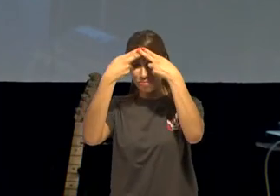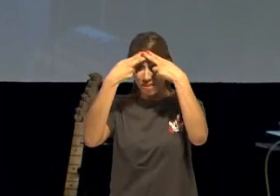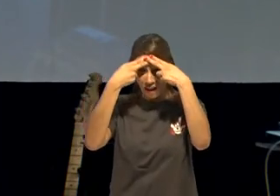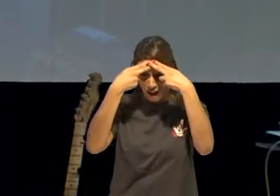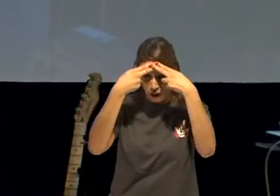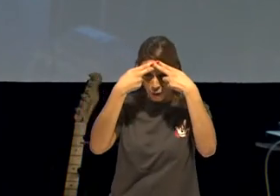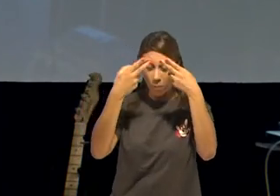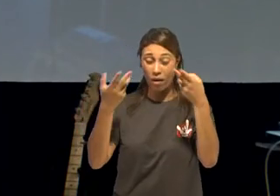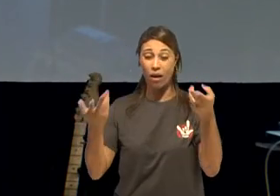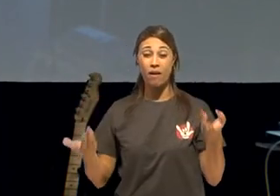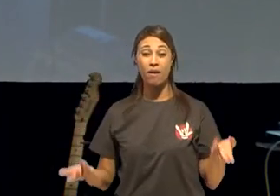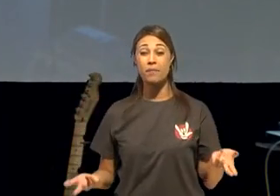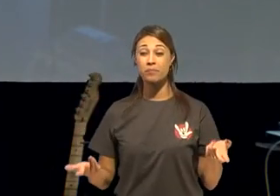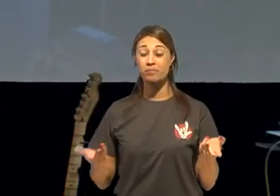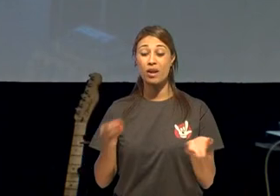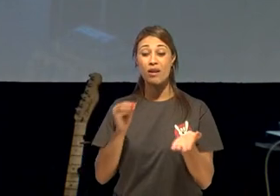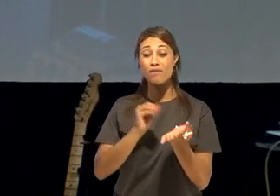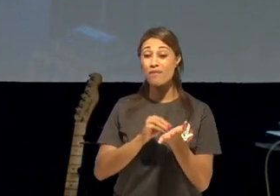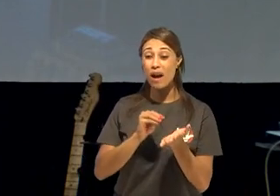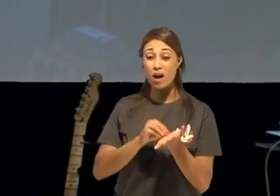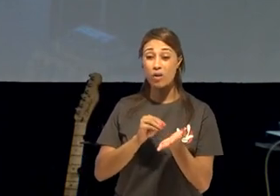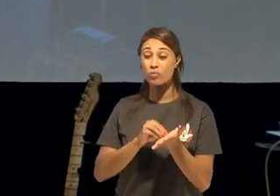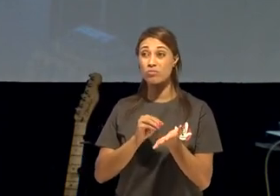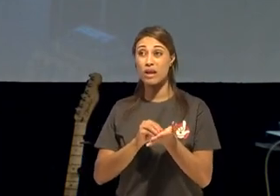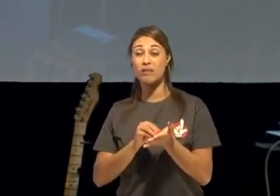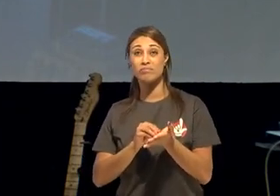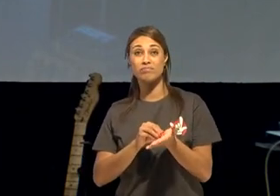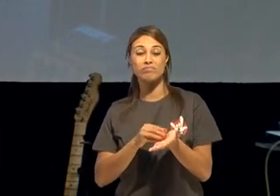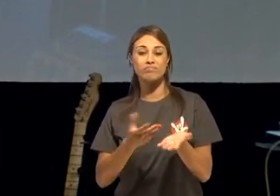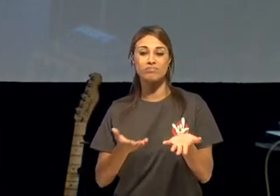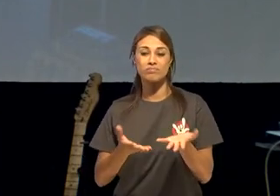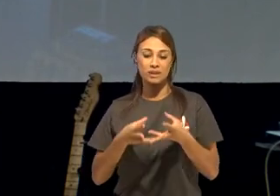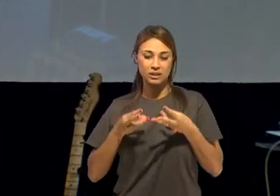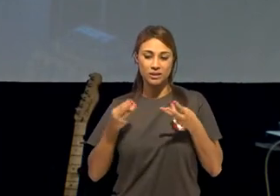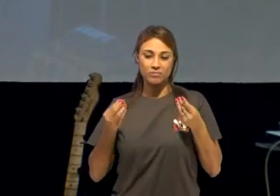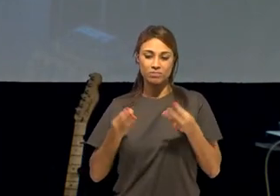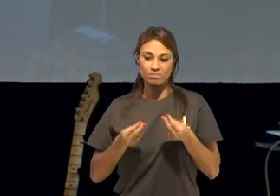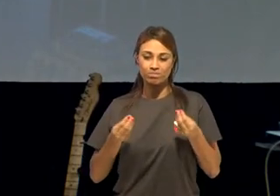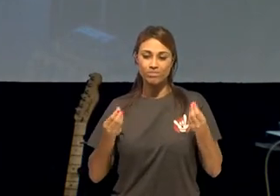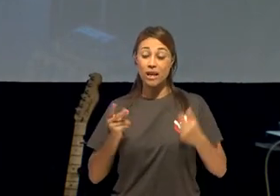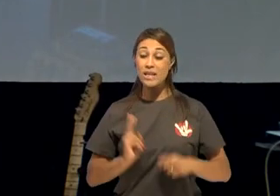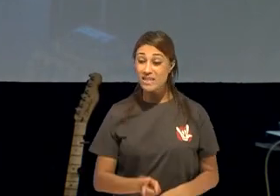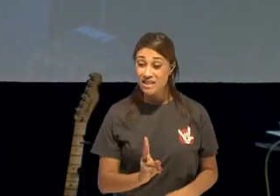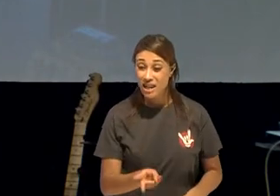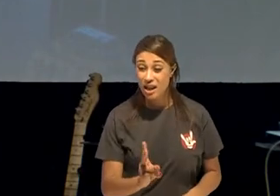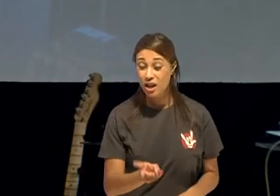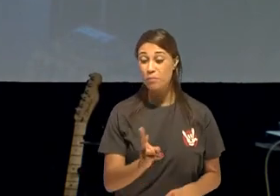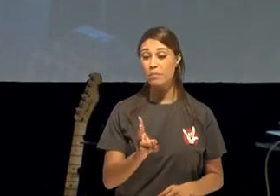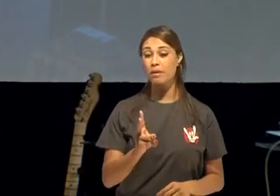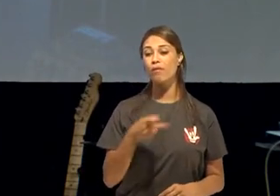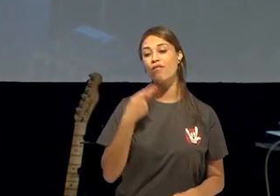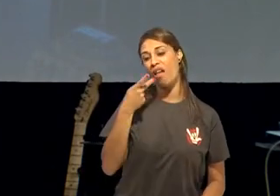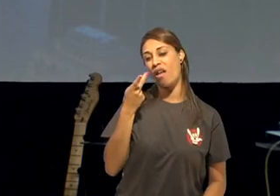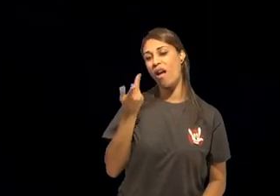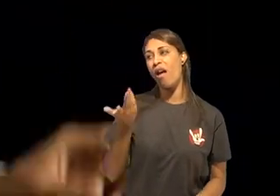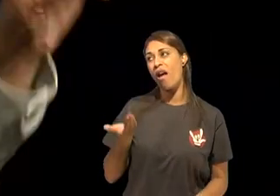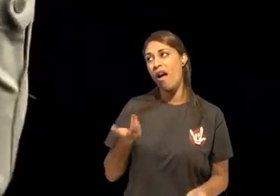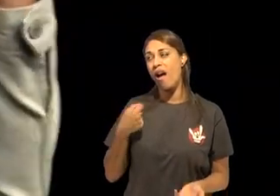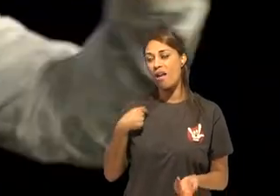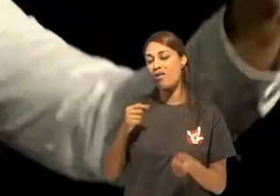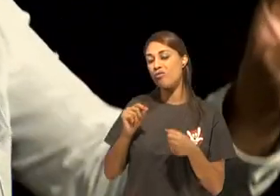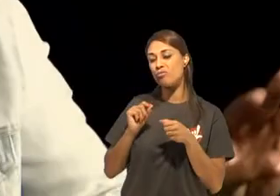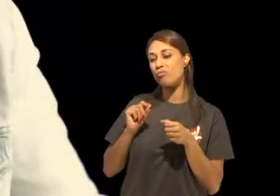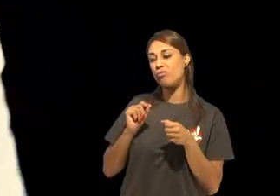vivem profundidade com ninguém e sempre colocam a culpa nos outros. Eu quero